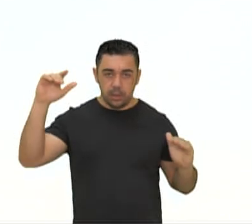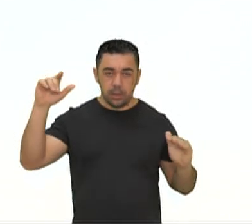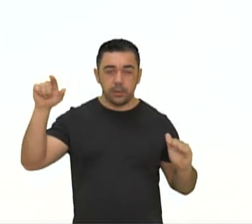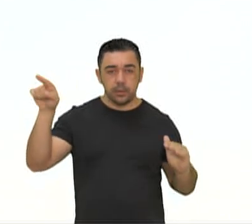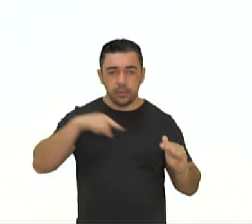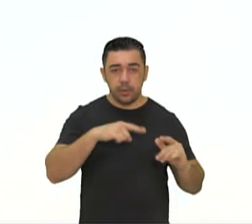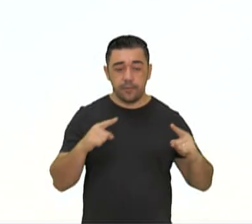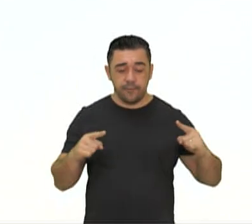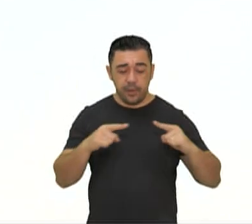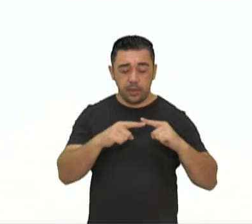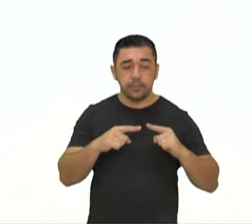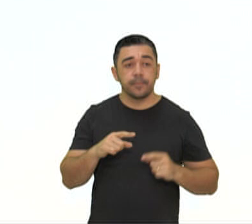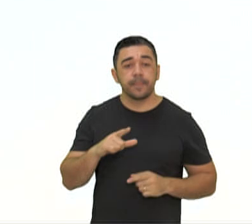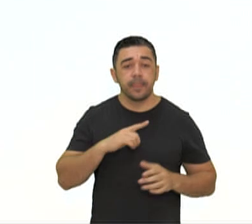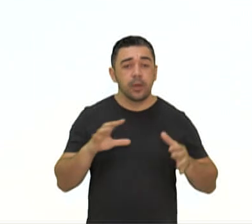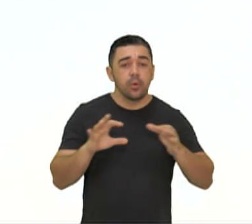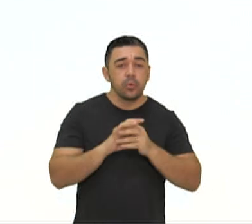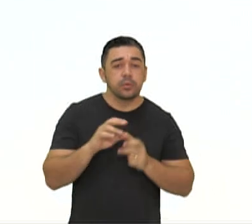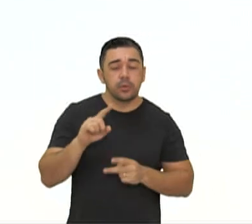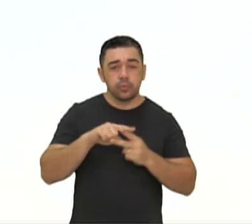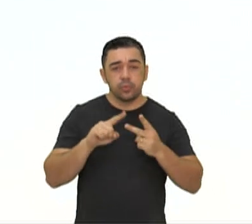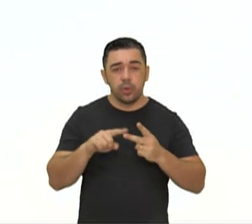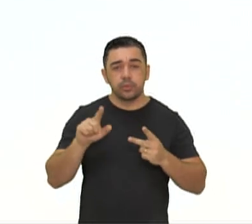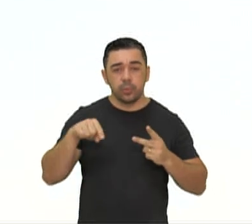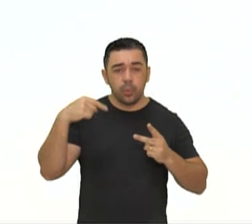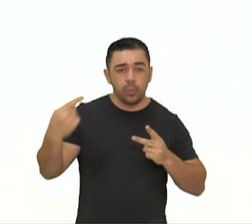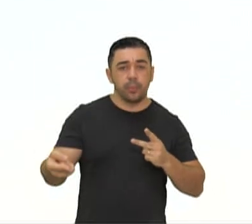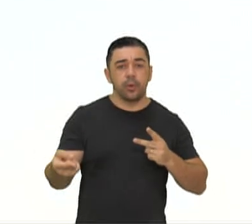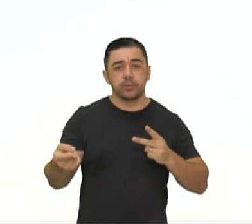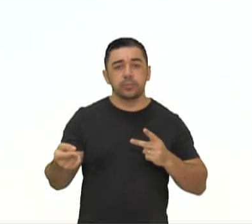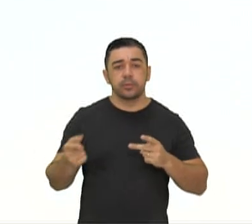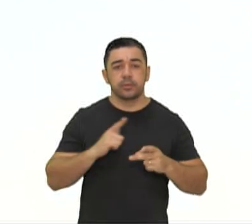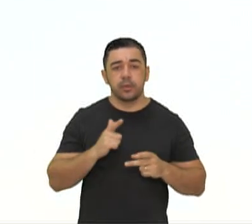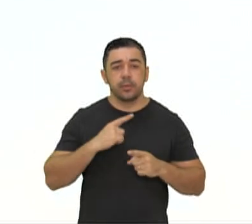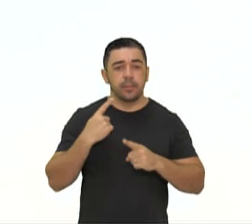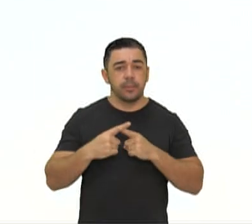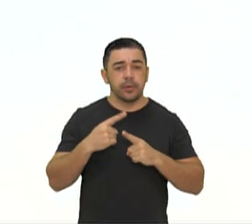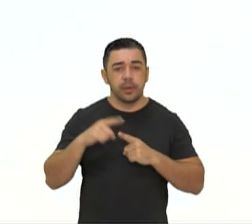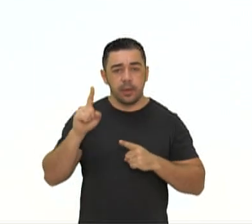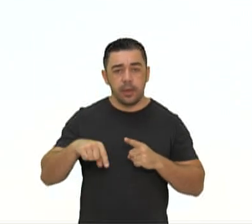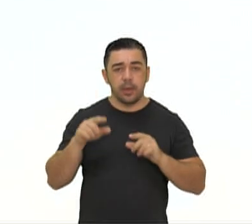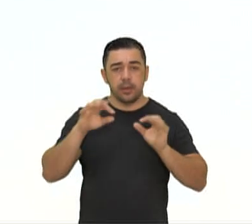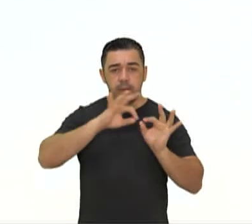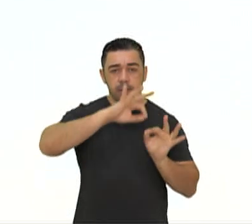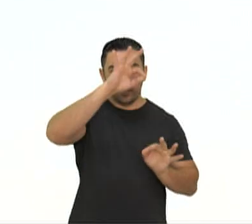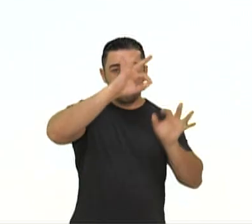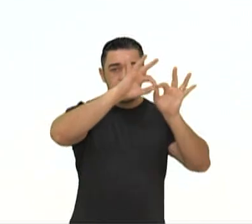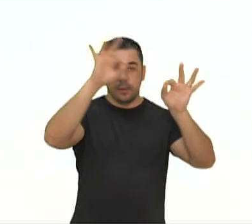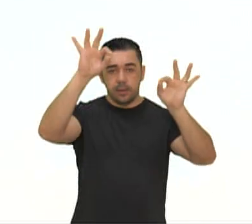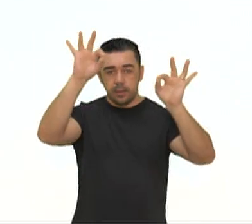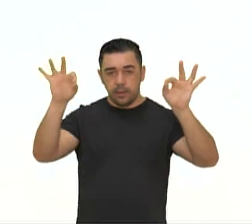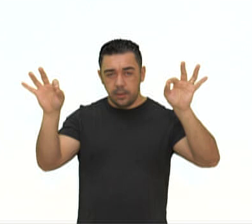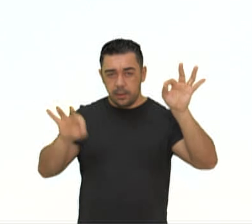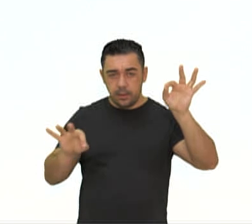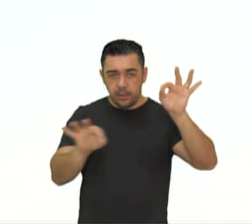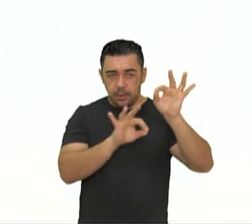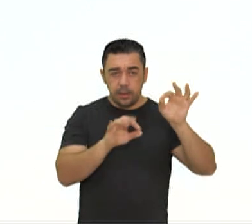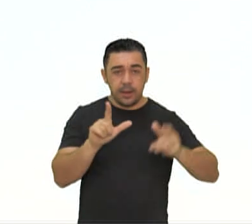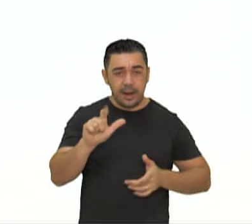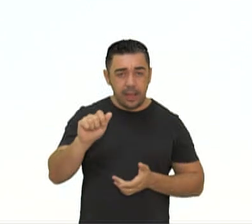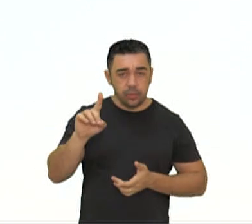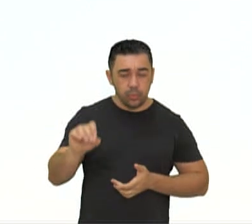mesmo, unindo aos 2 vértices consecutivos. Por quê? Porque eles são lados, certo?